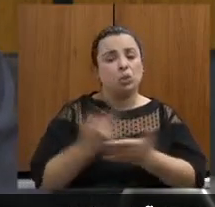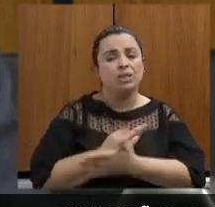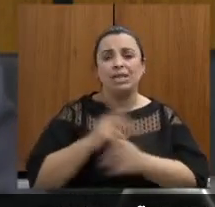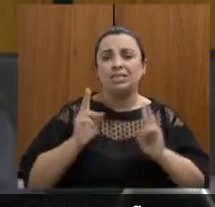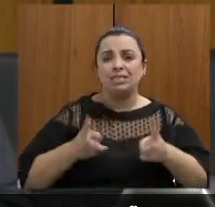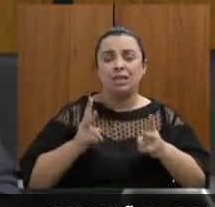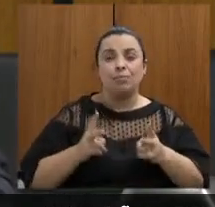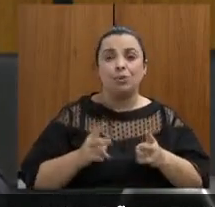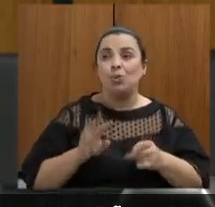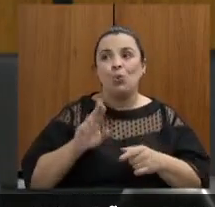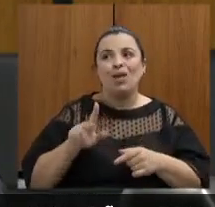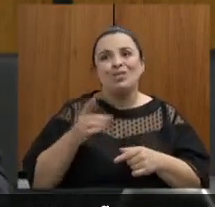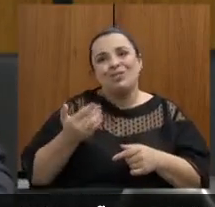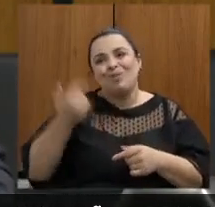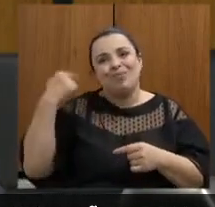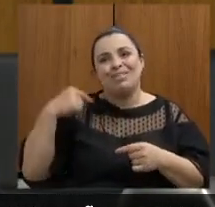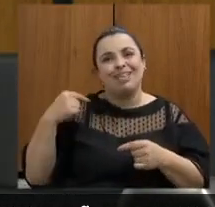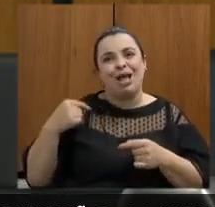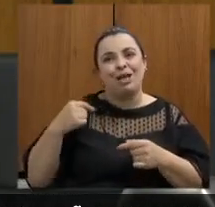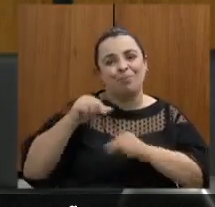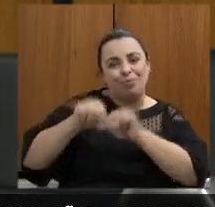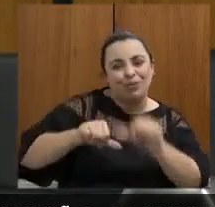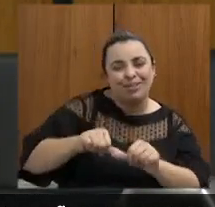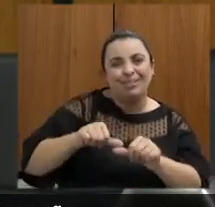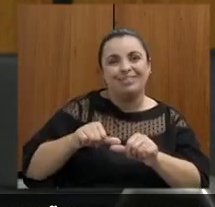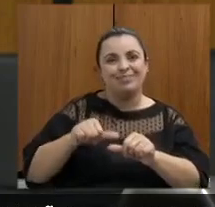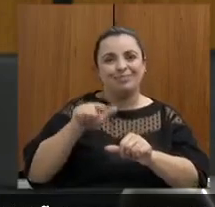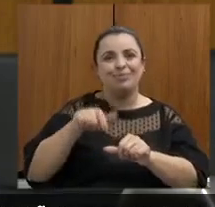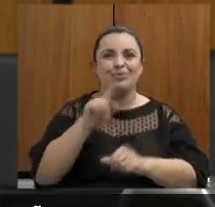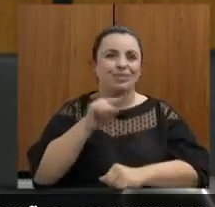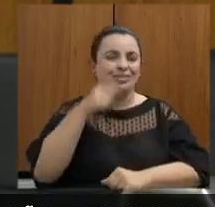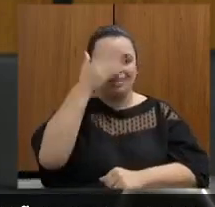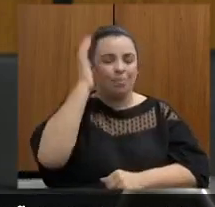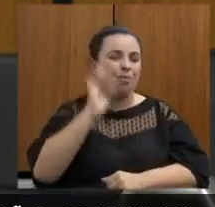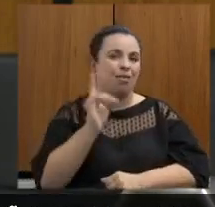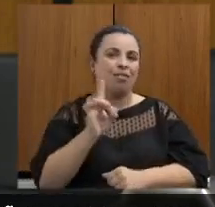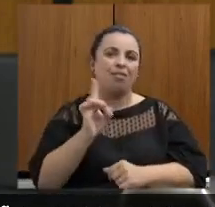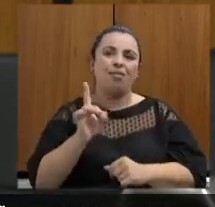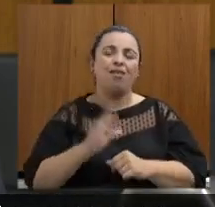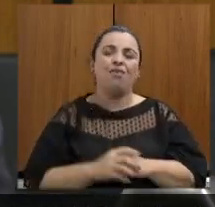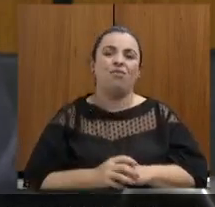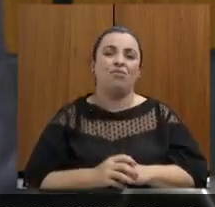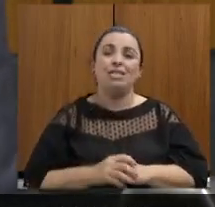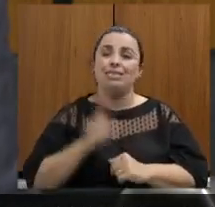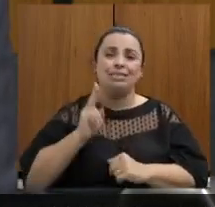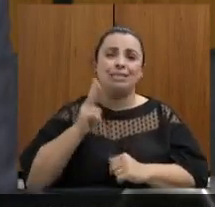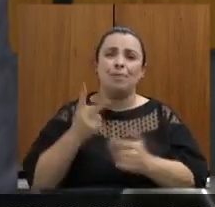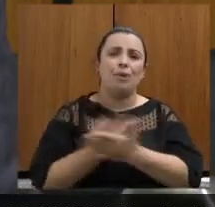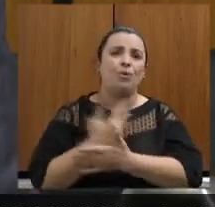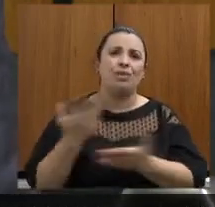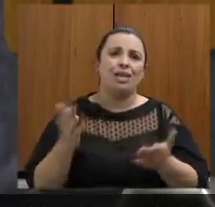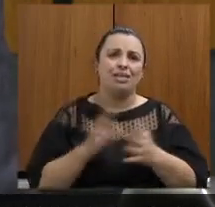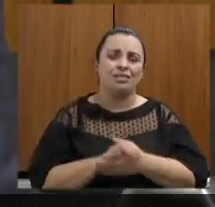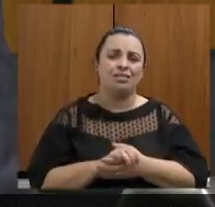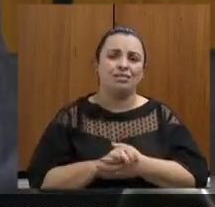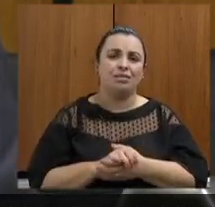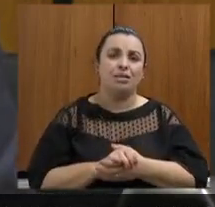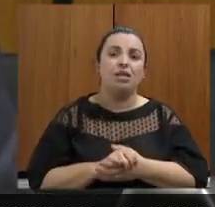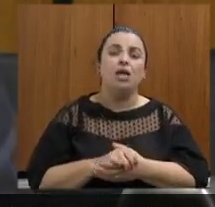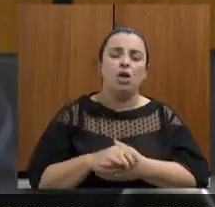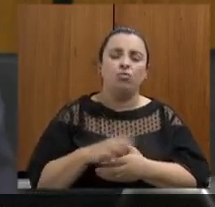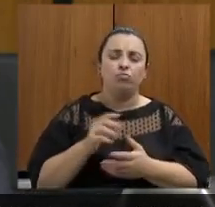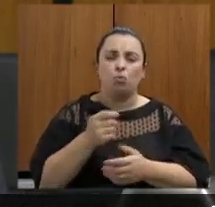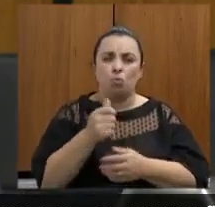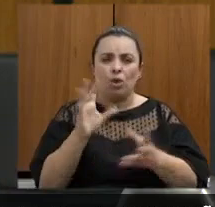começou no governo anterior e aí me surpreendi que o seguinte no governo passado não tinha liminar suspendendo os então preciso concluir preciso concluir